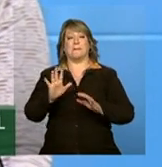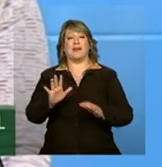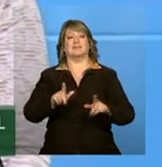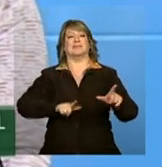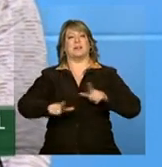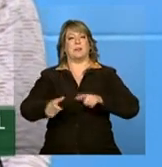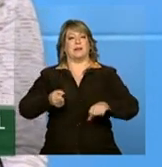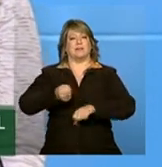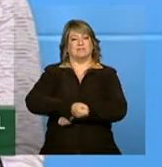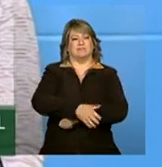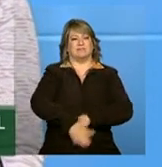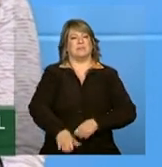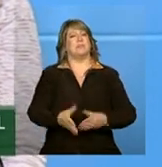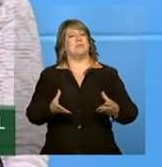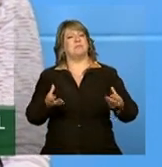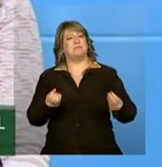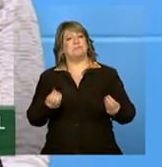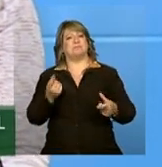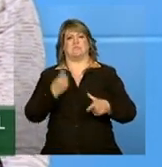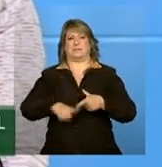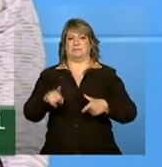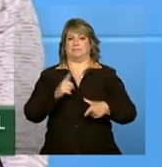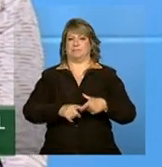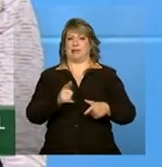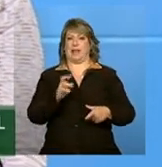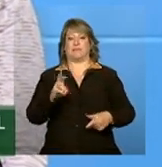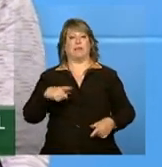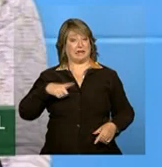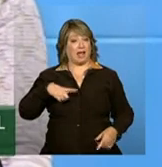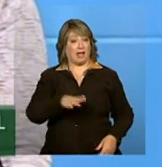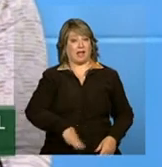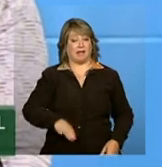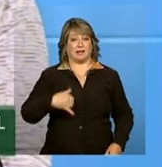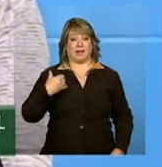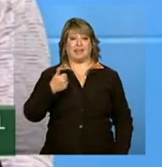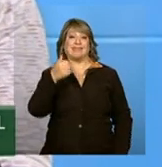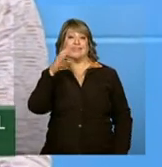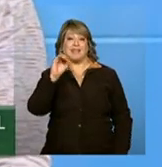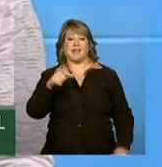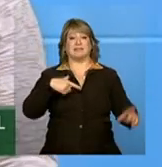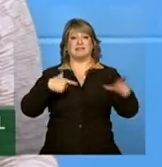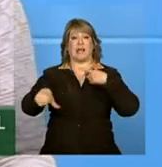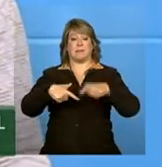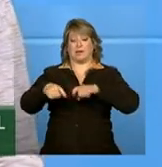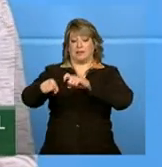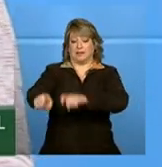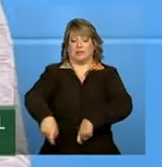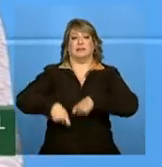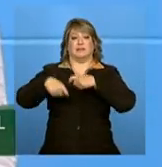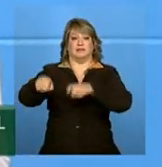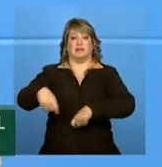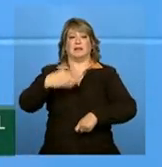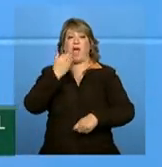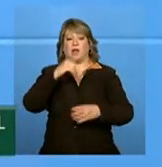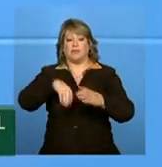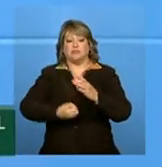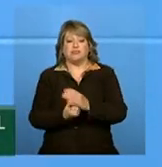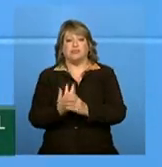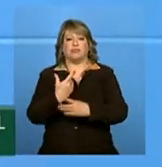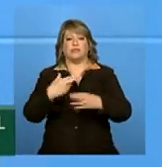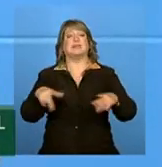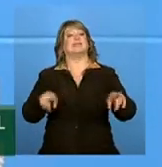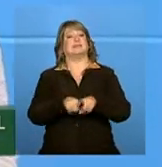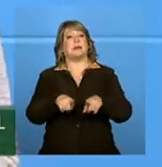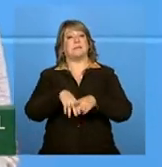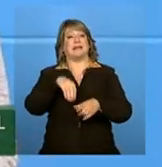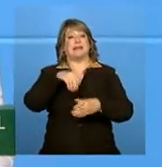sendo um problema muito grave. Crianças com 10 anos trabalham em plantações e muitas vezes em trabalhos domésticos. E muitas